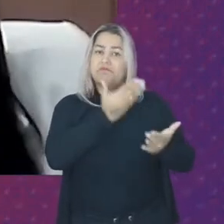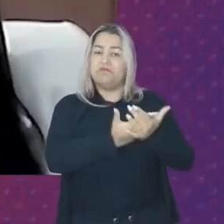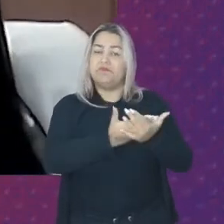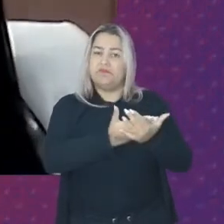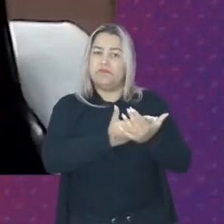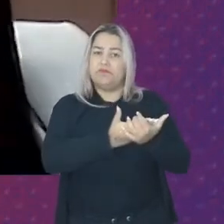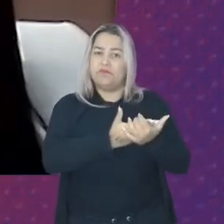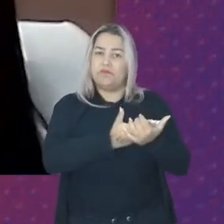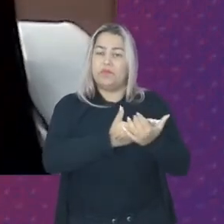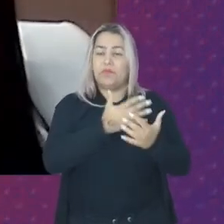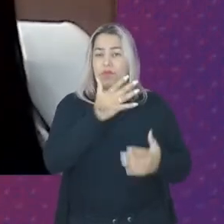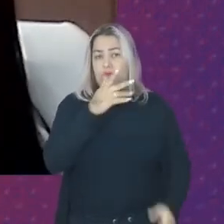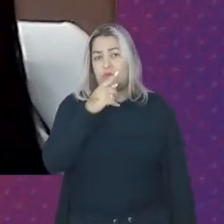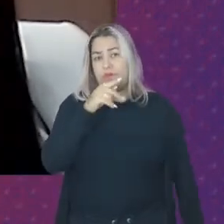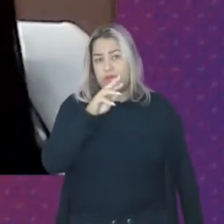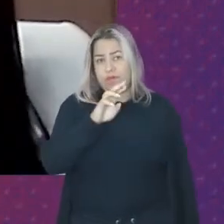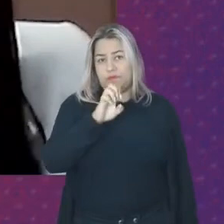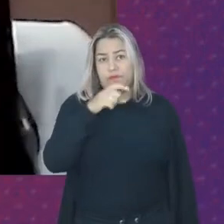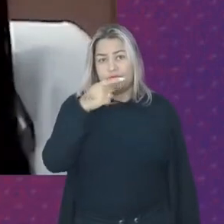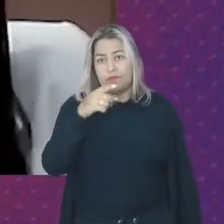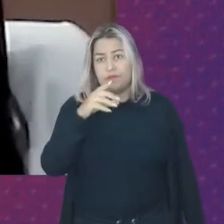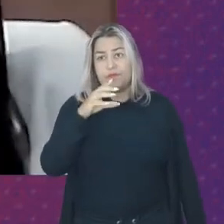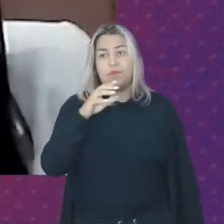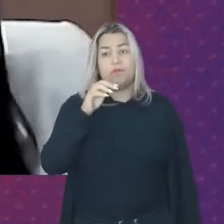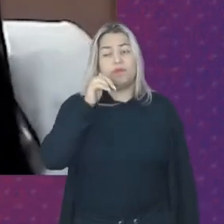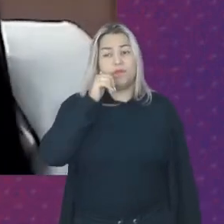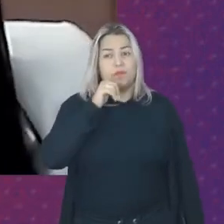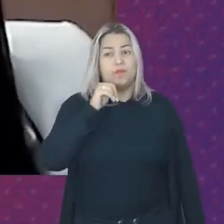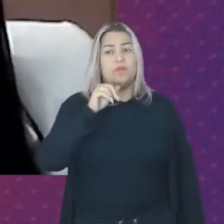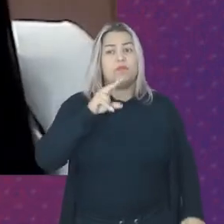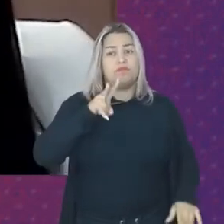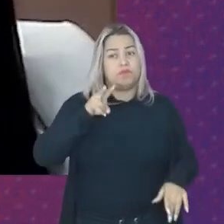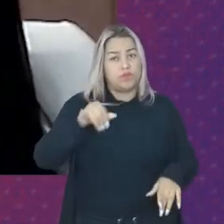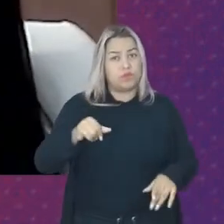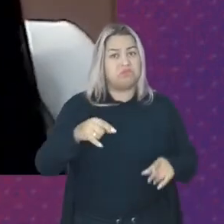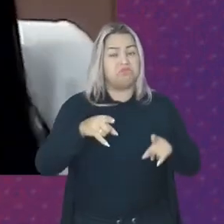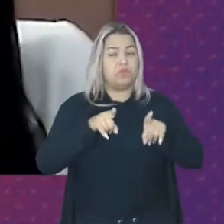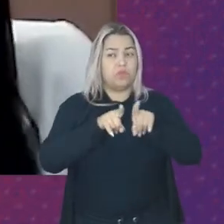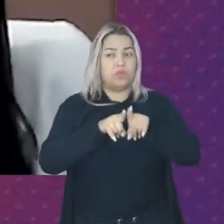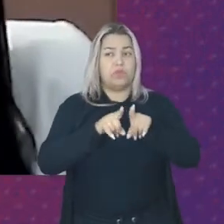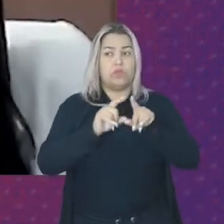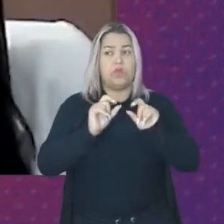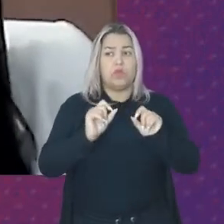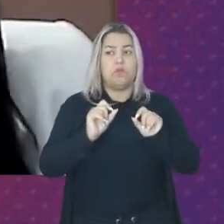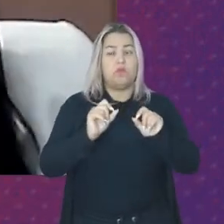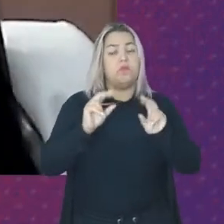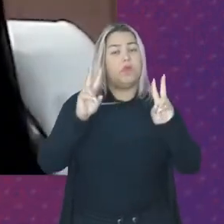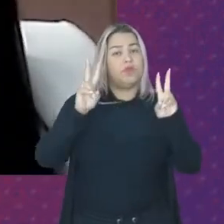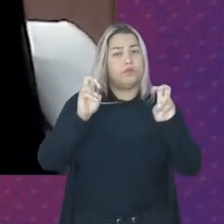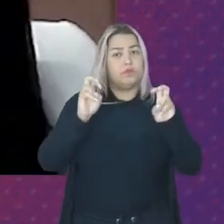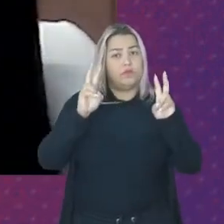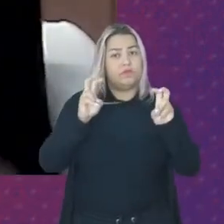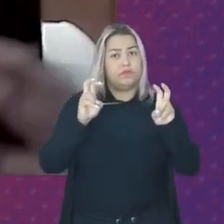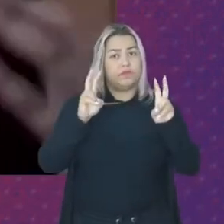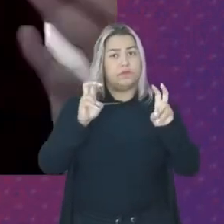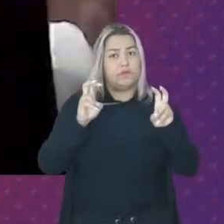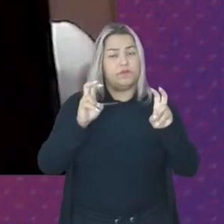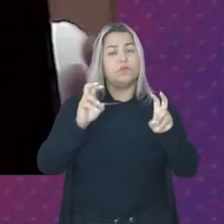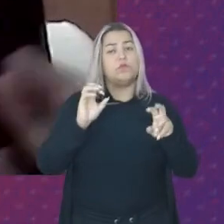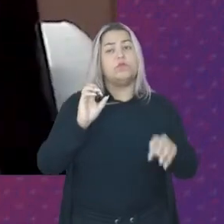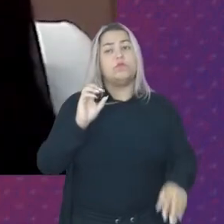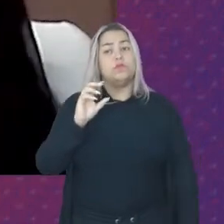que você é aquela pré-candidata que vai ter um posicionamento mais temático, ou seja, você é